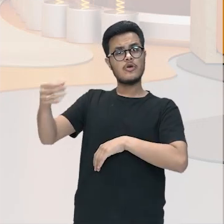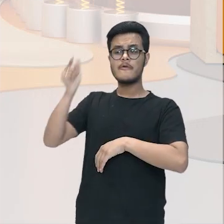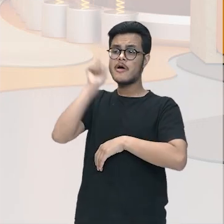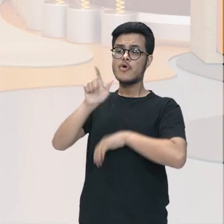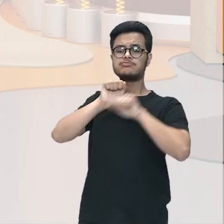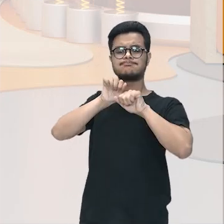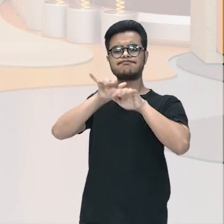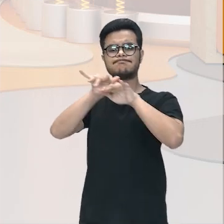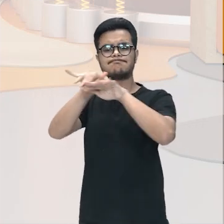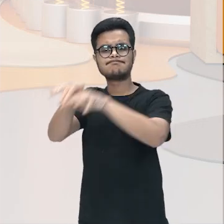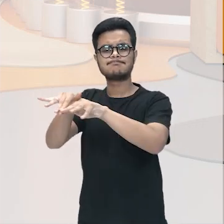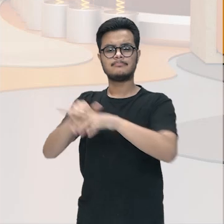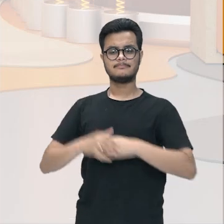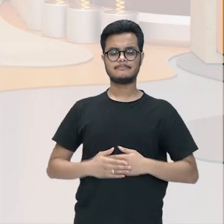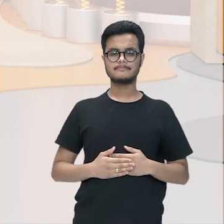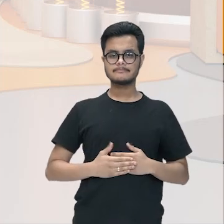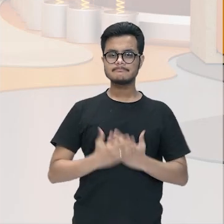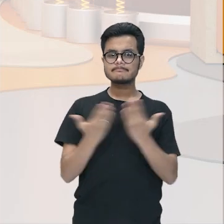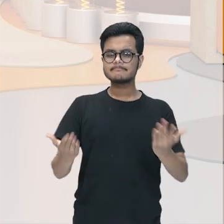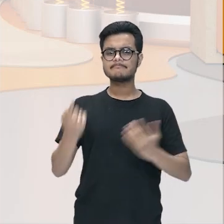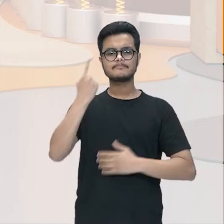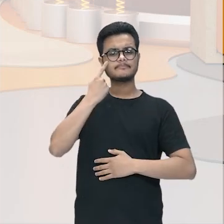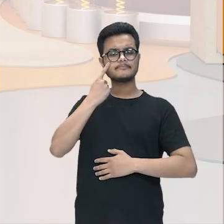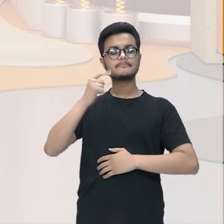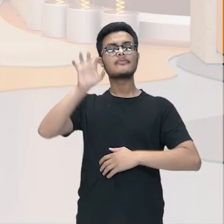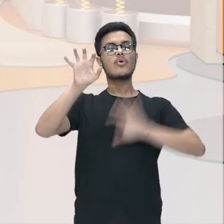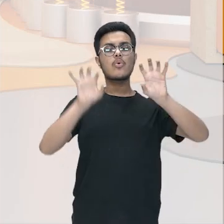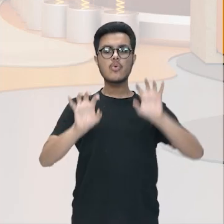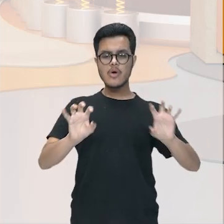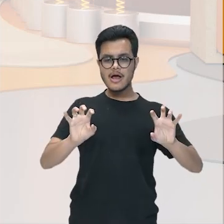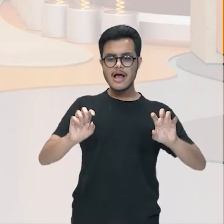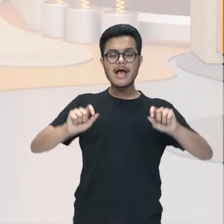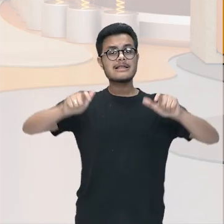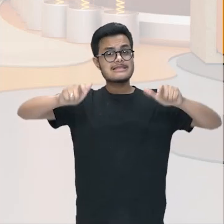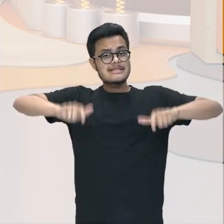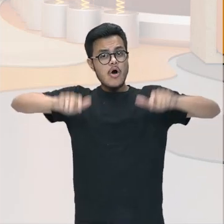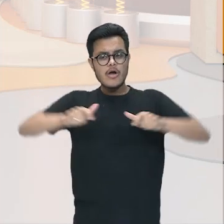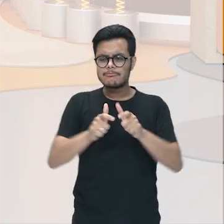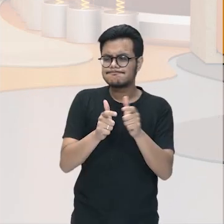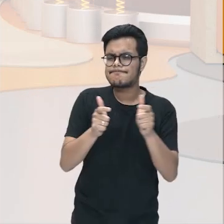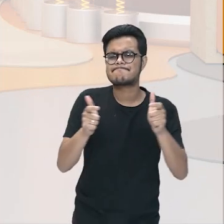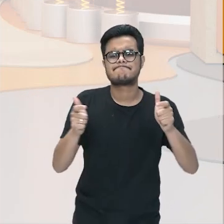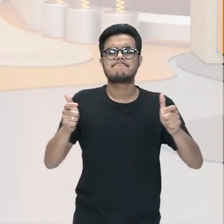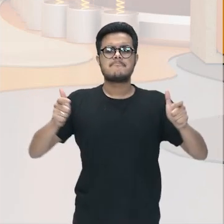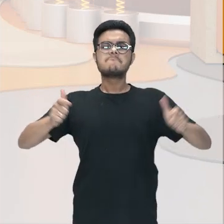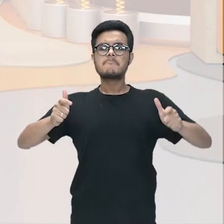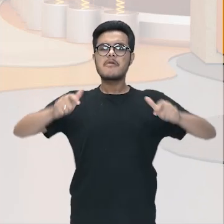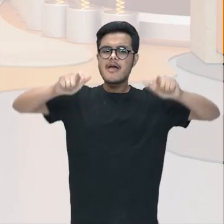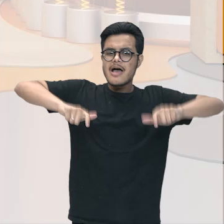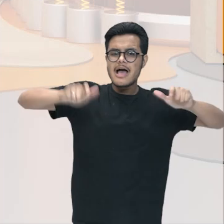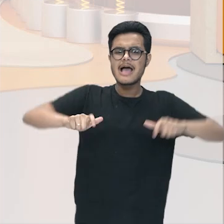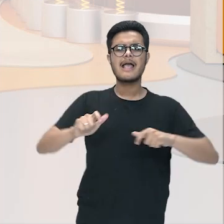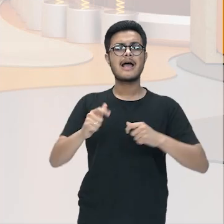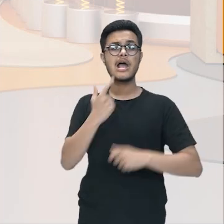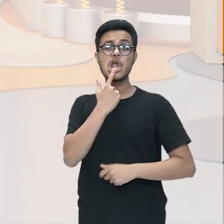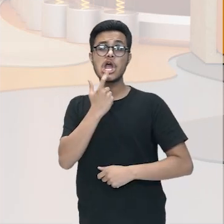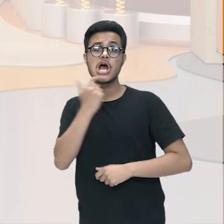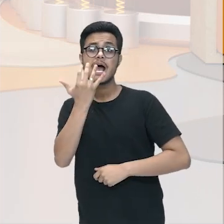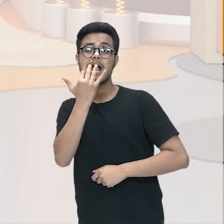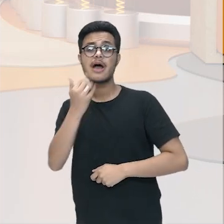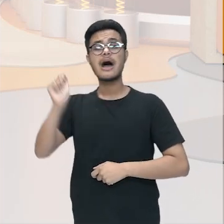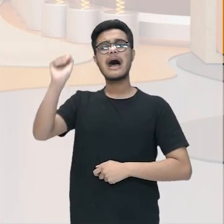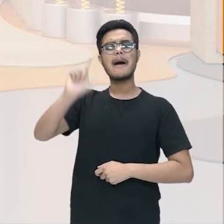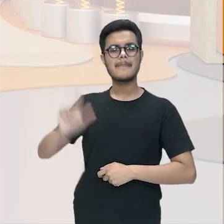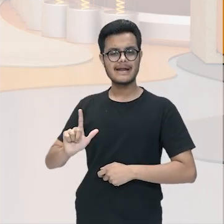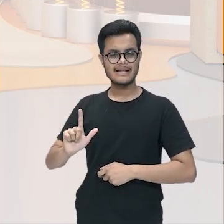conquistada. Observe, então, olha só aqui comigo no mapa, né? Essa vasta região aí de amarelinho, a gente chama, então, aí,